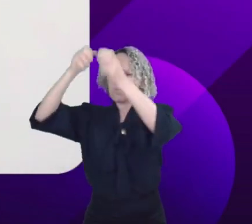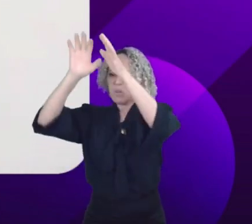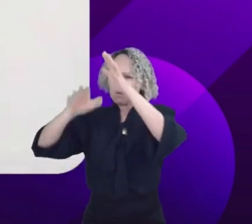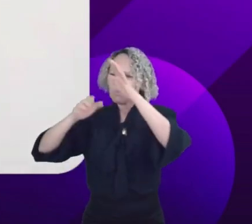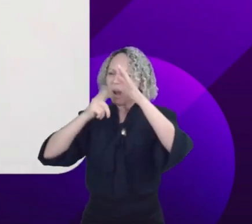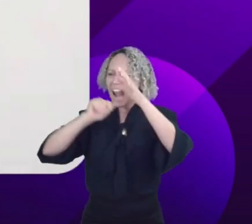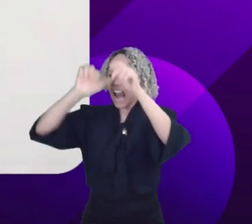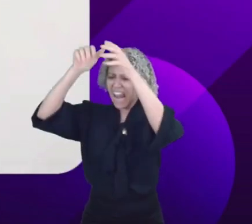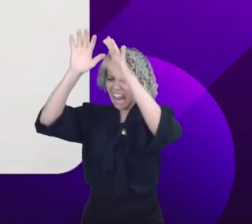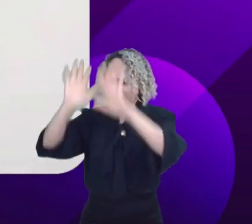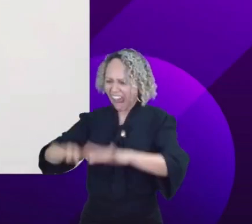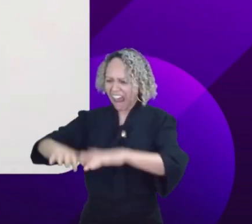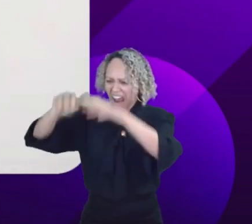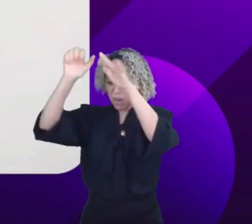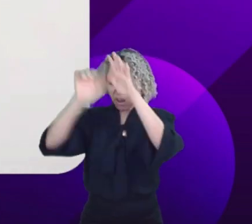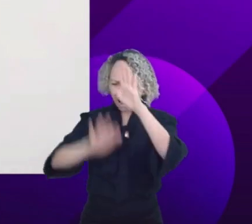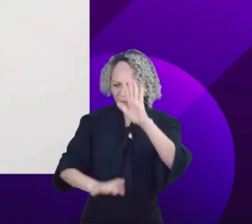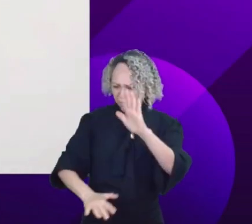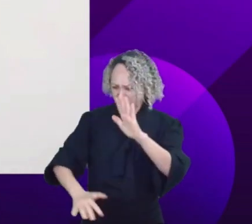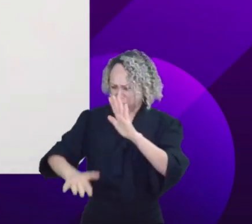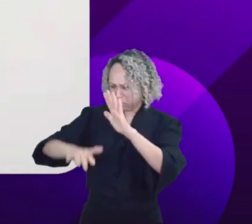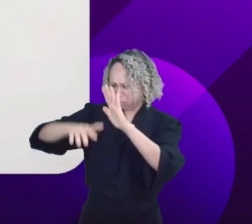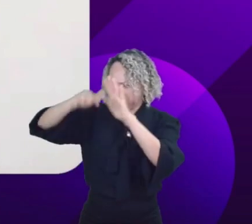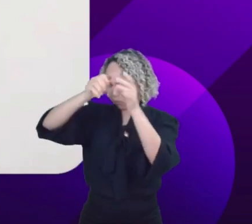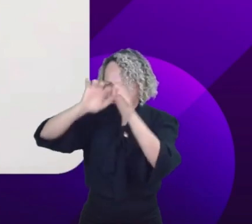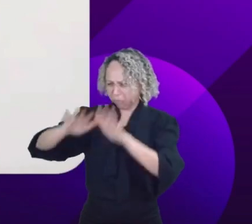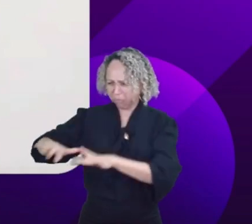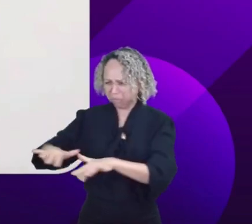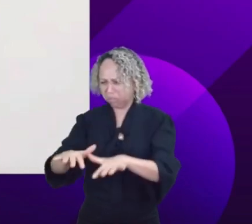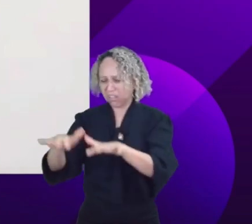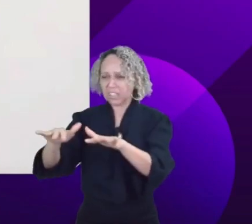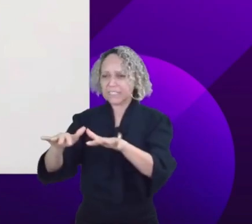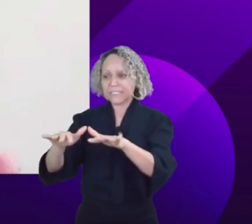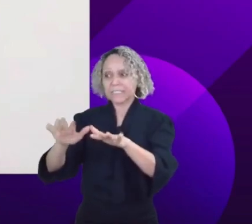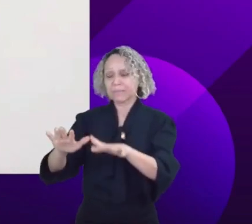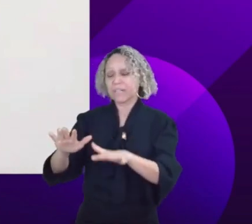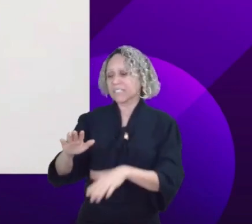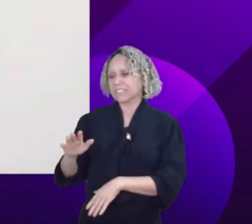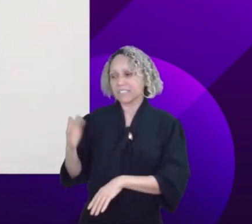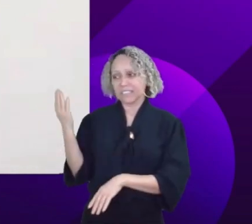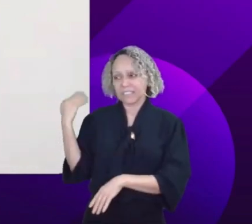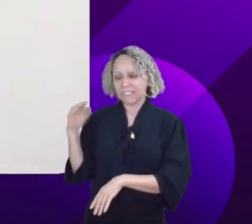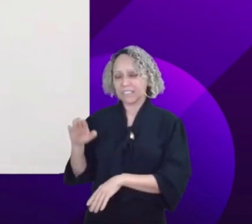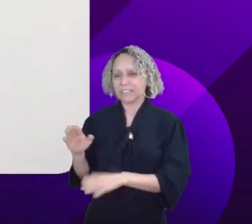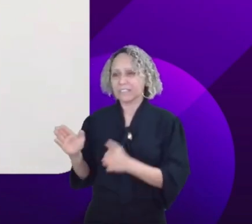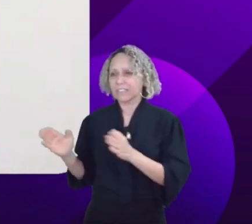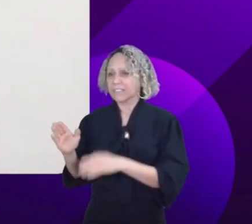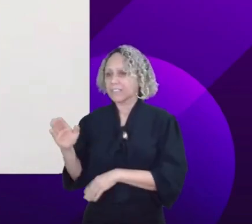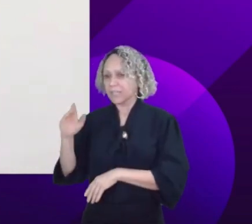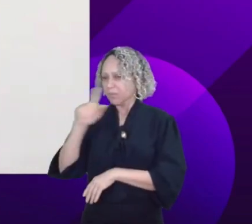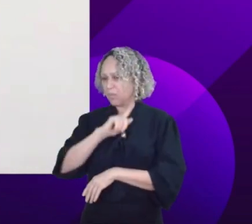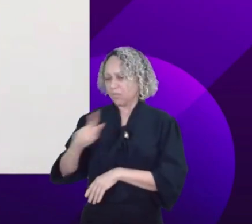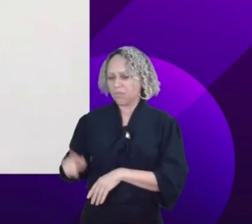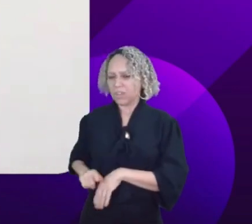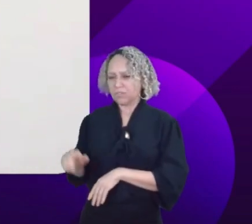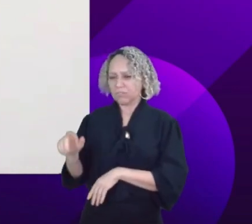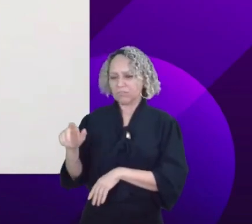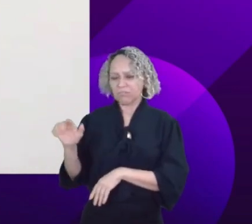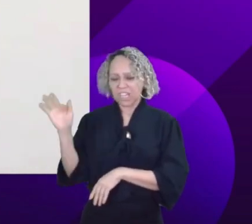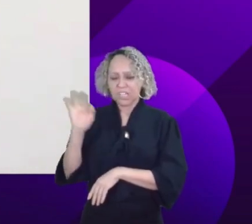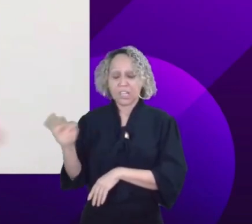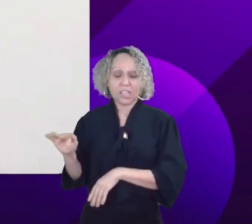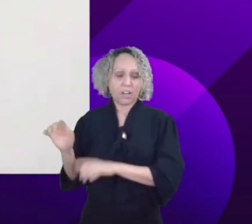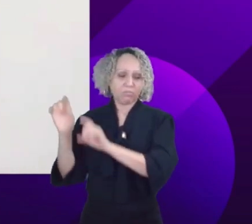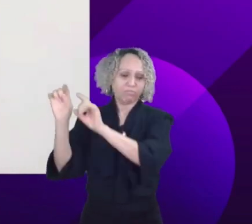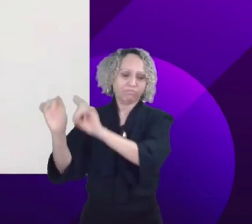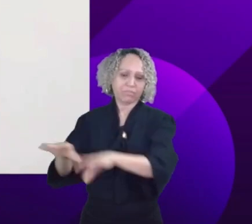foram colocadas, desde pagamento do saque calamidade, que tem a questão do FGTS, né,